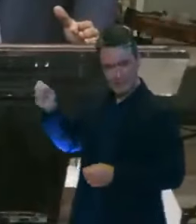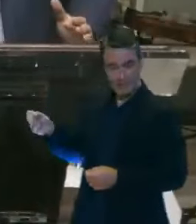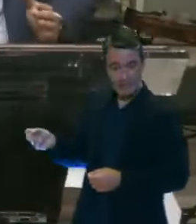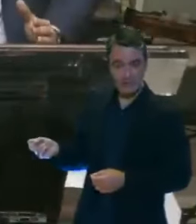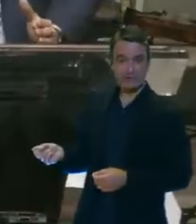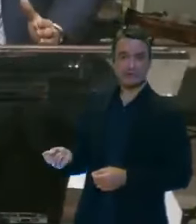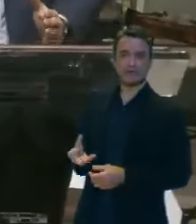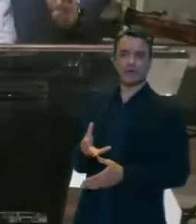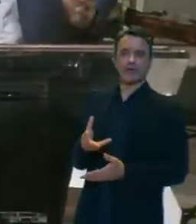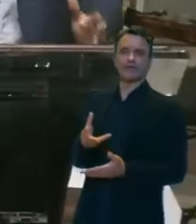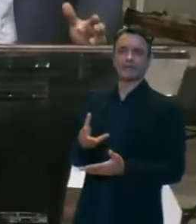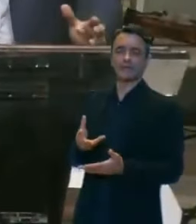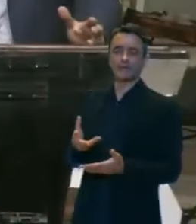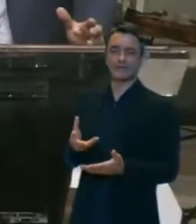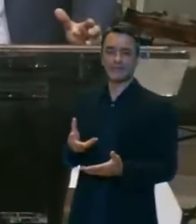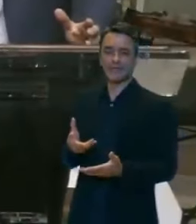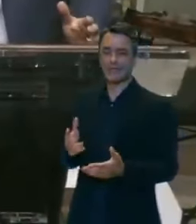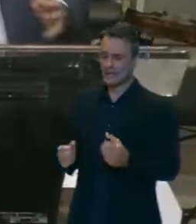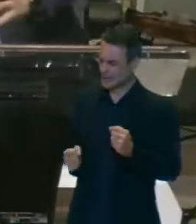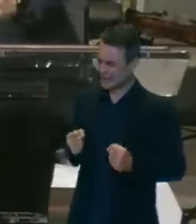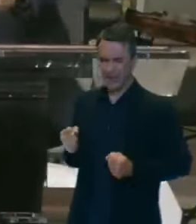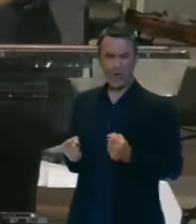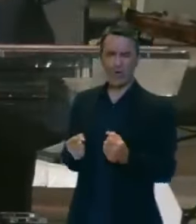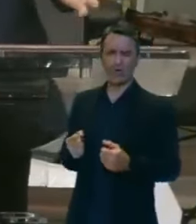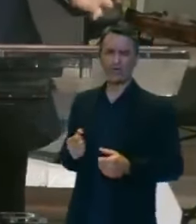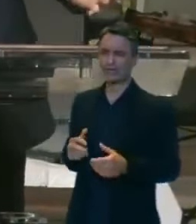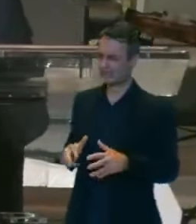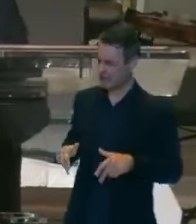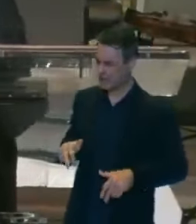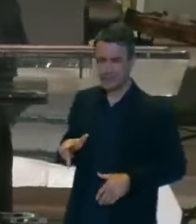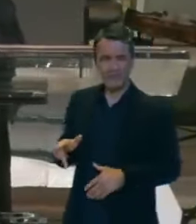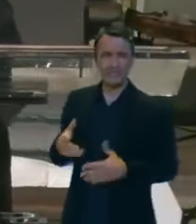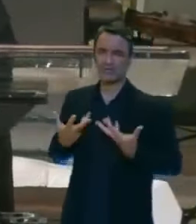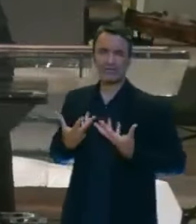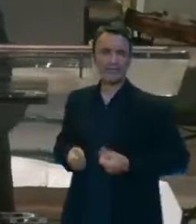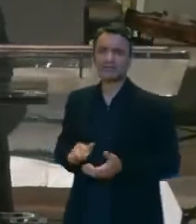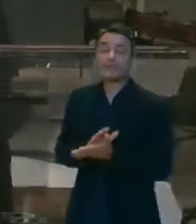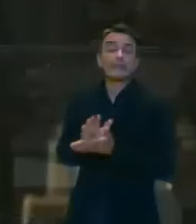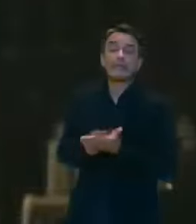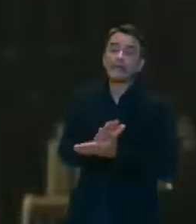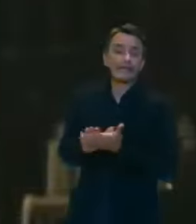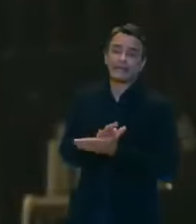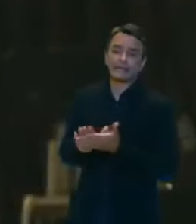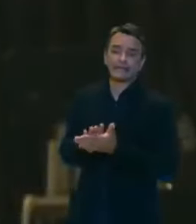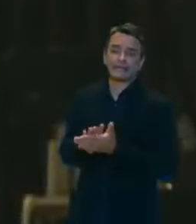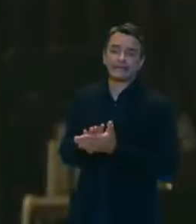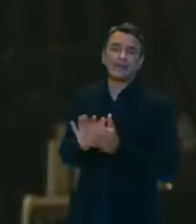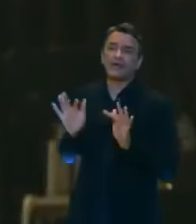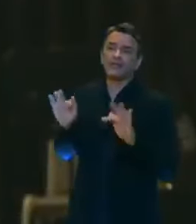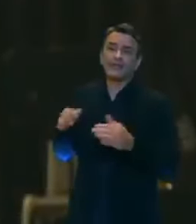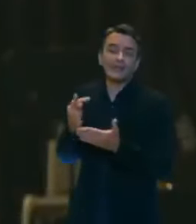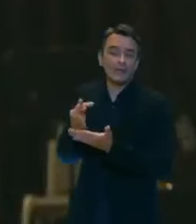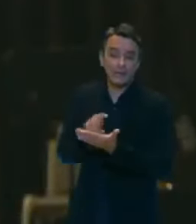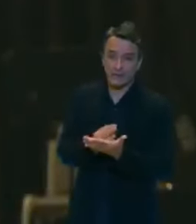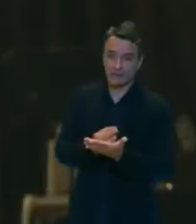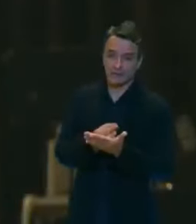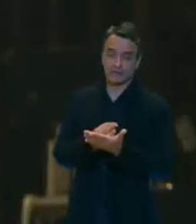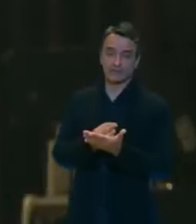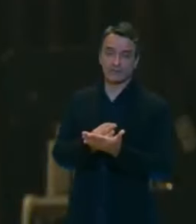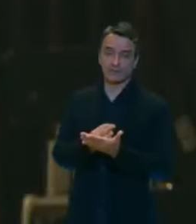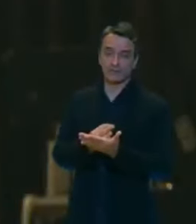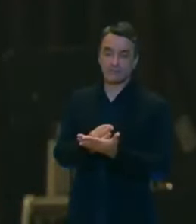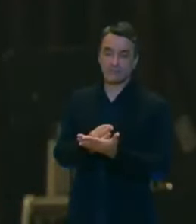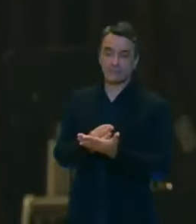águias, correm e não se cansam, caminham e não se fadigam. É o finalzinho desse texto que nós estávamos